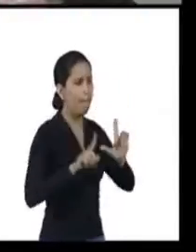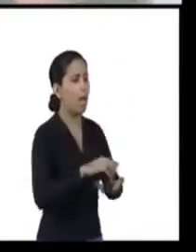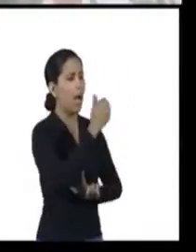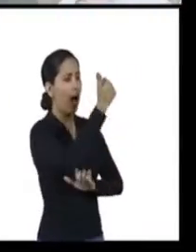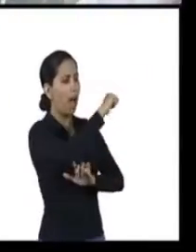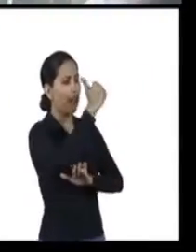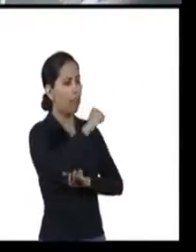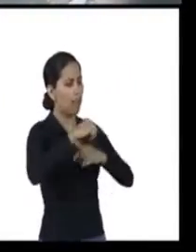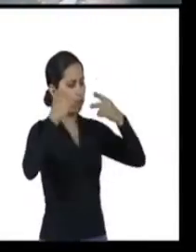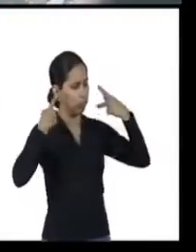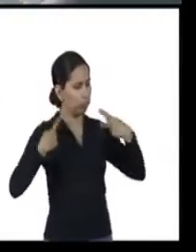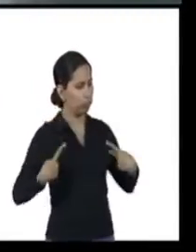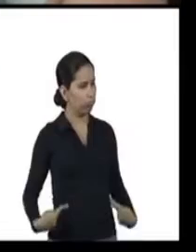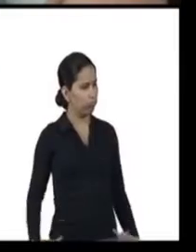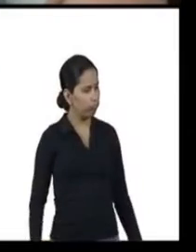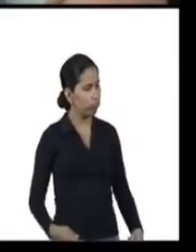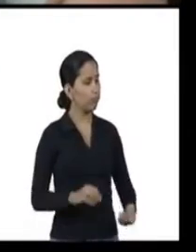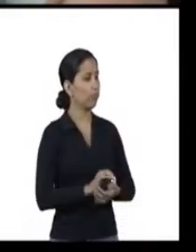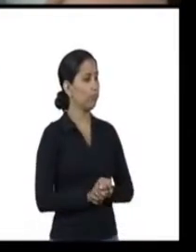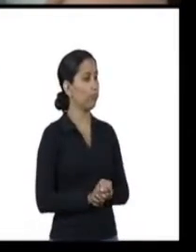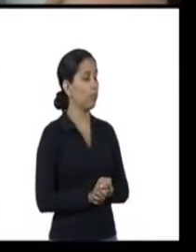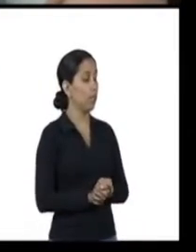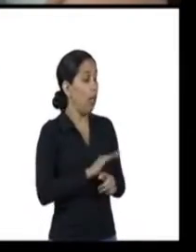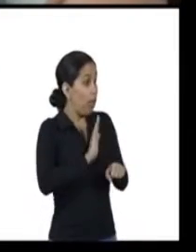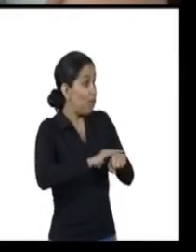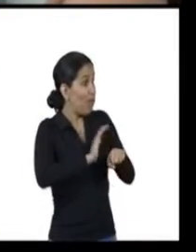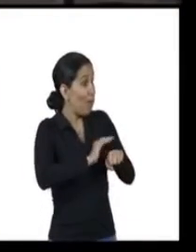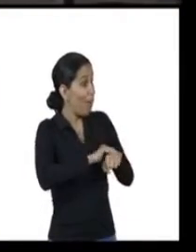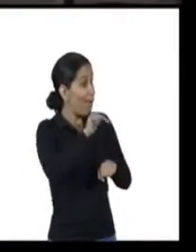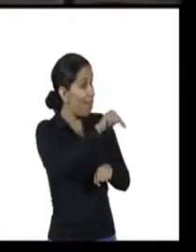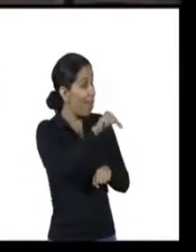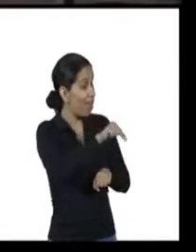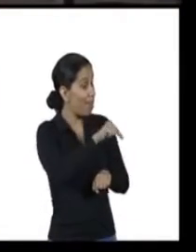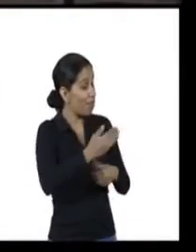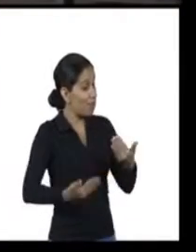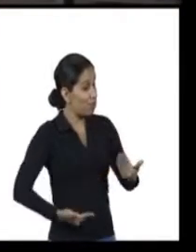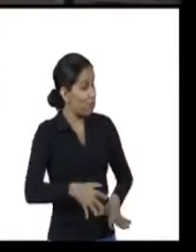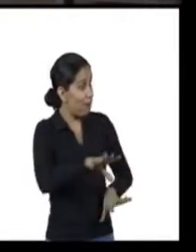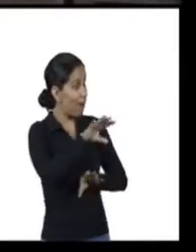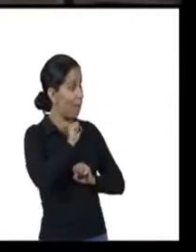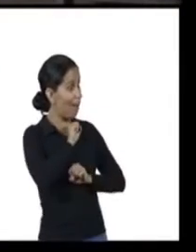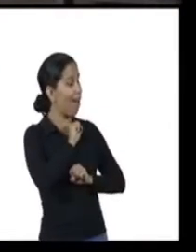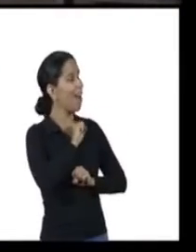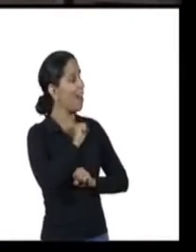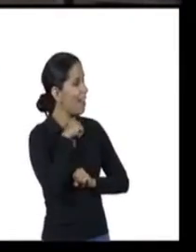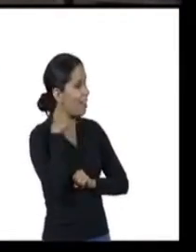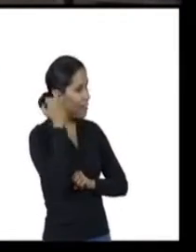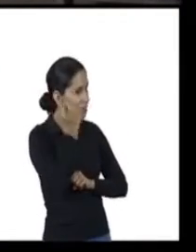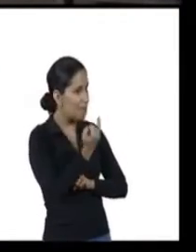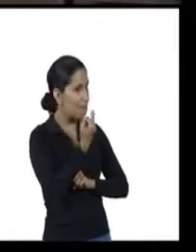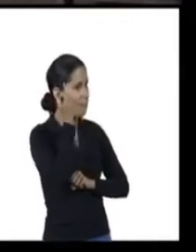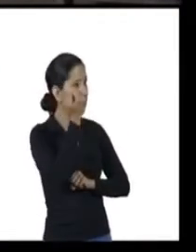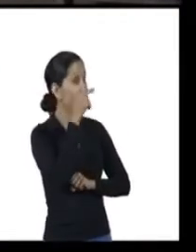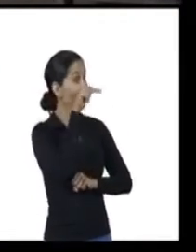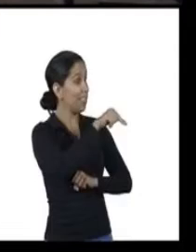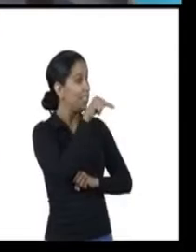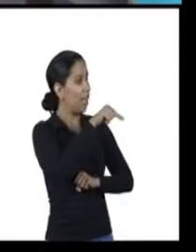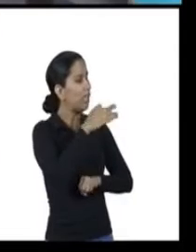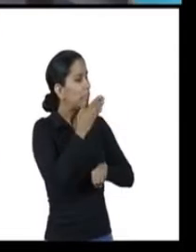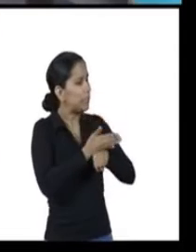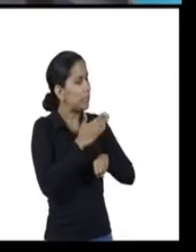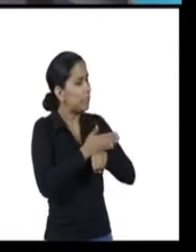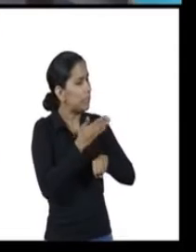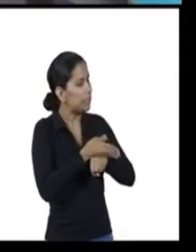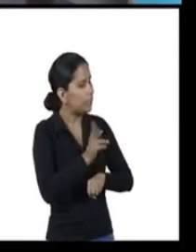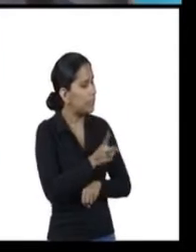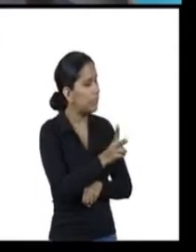ergonômicas que são feitas, né? E no momento que ele adquire esse conhecimento, é importante que ele execute esse procedimento no seu